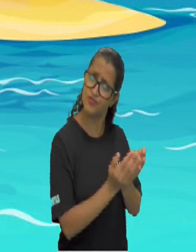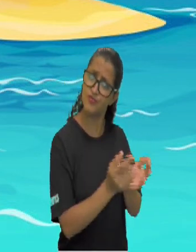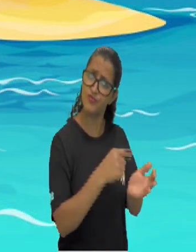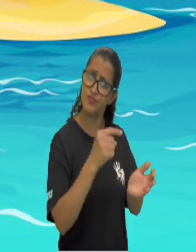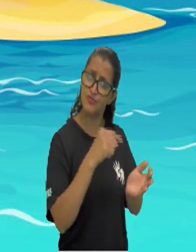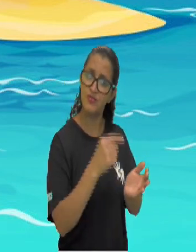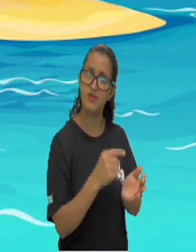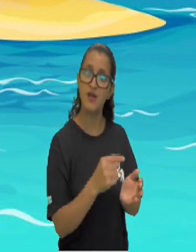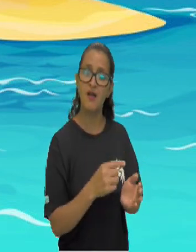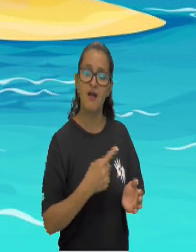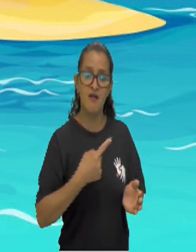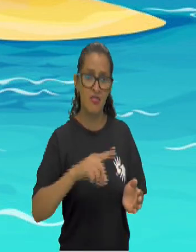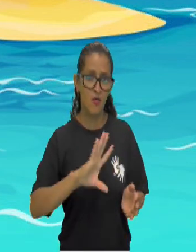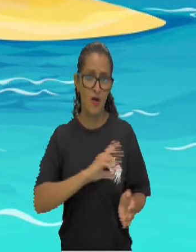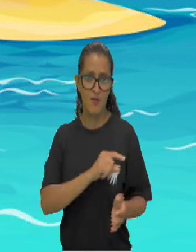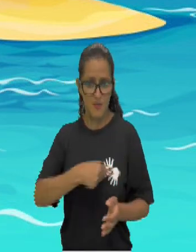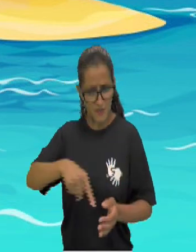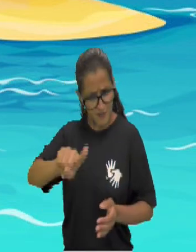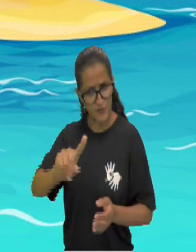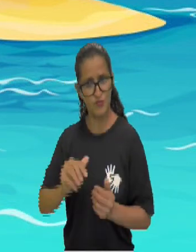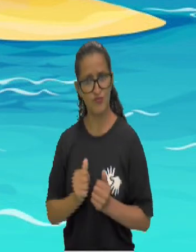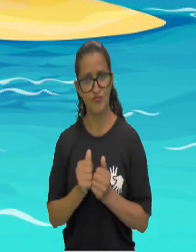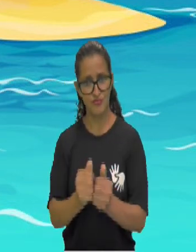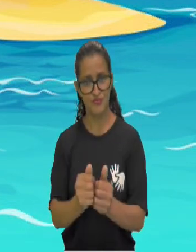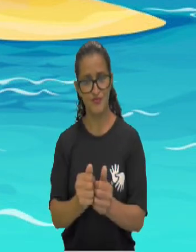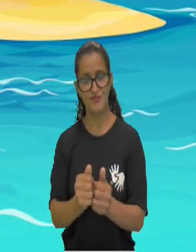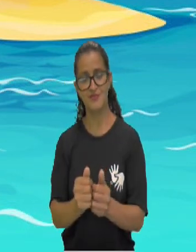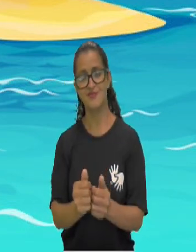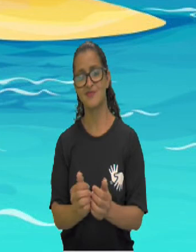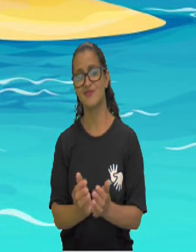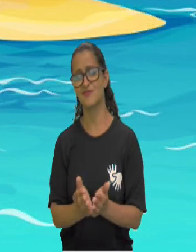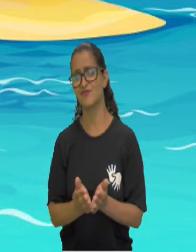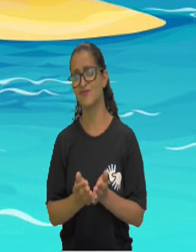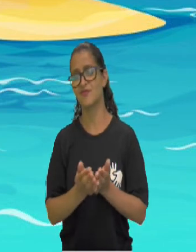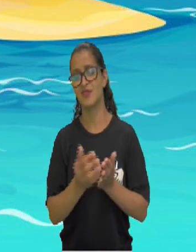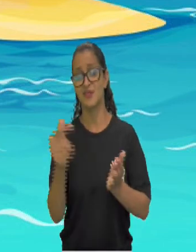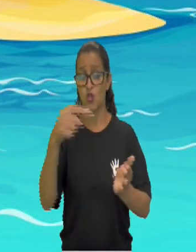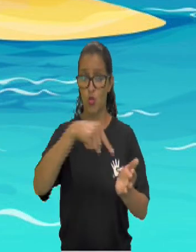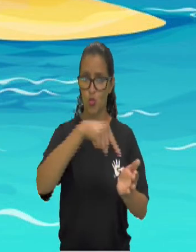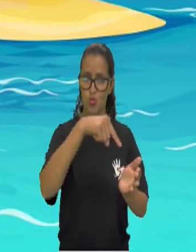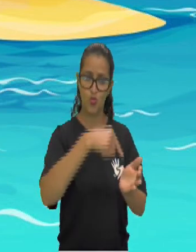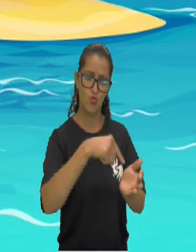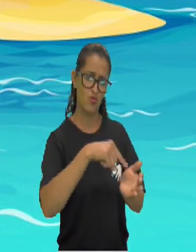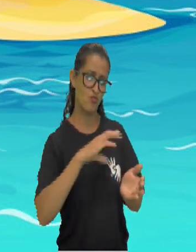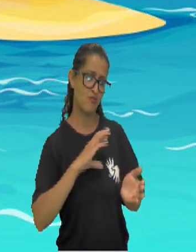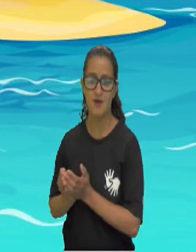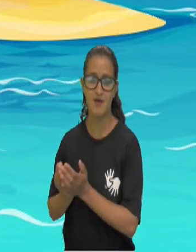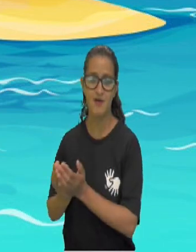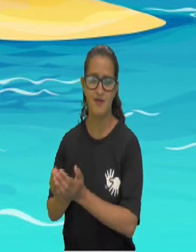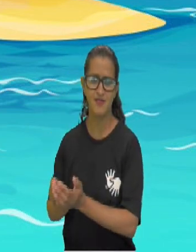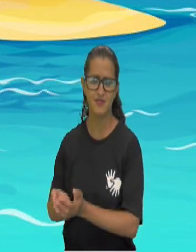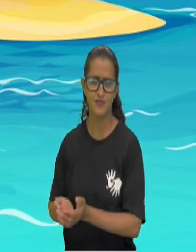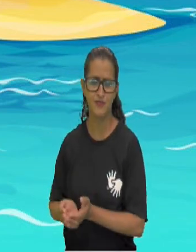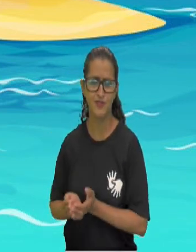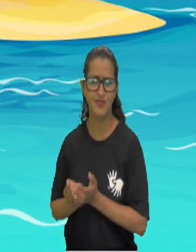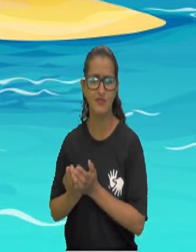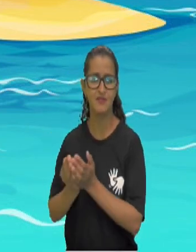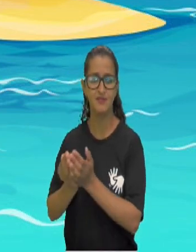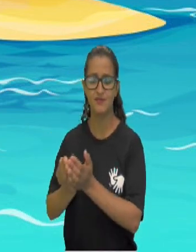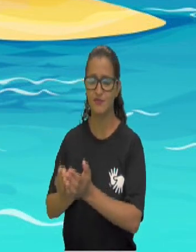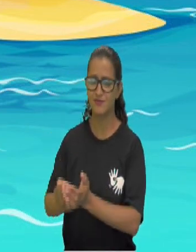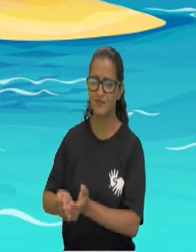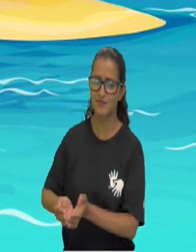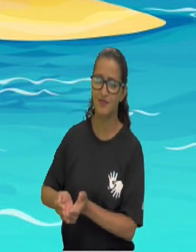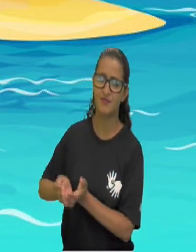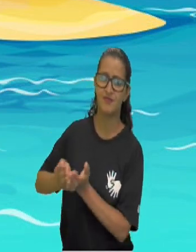E o amor veio rapidamente e veio e entrou dentro do barquinho. E ele foi